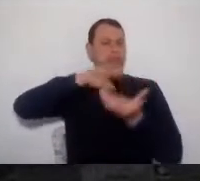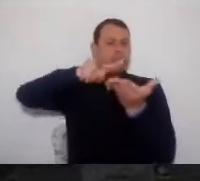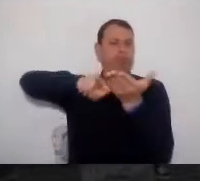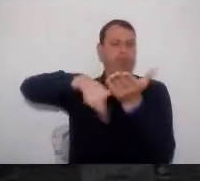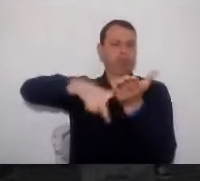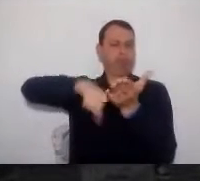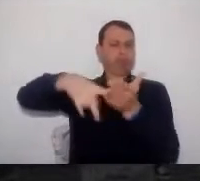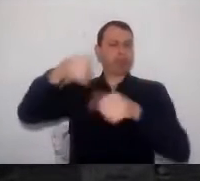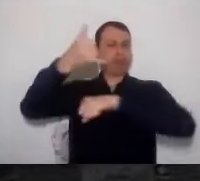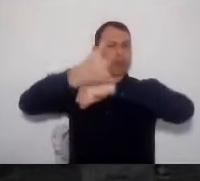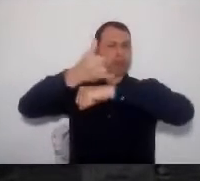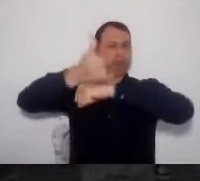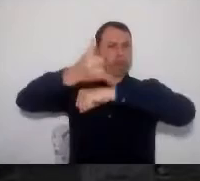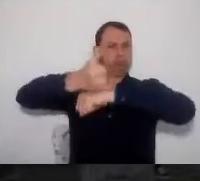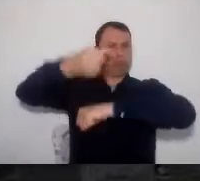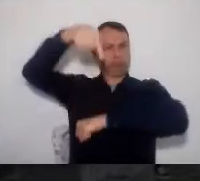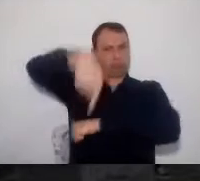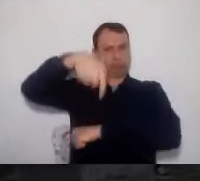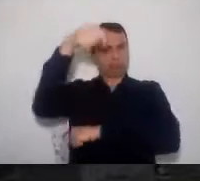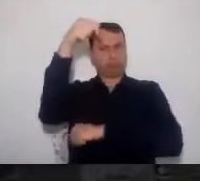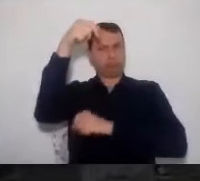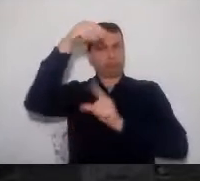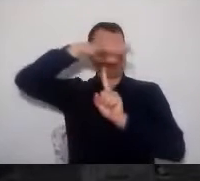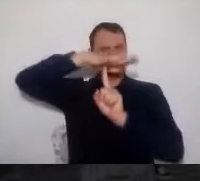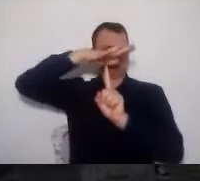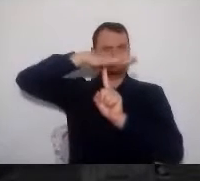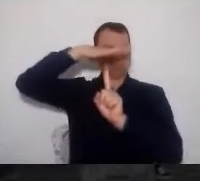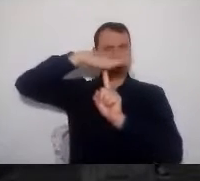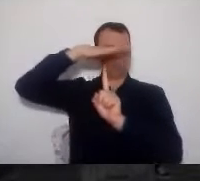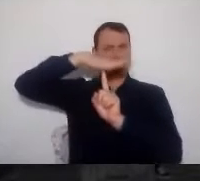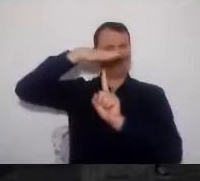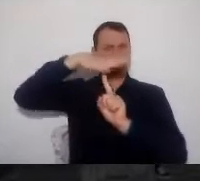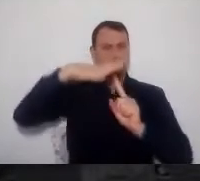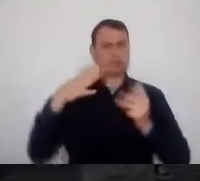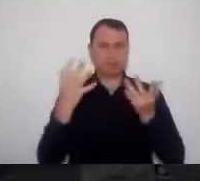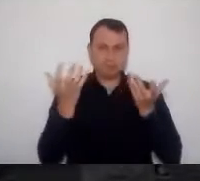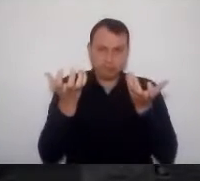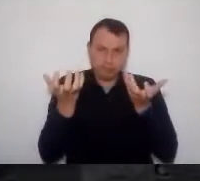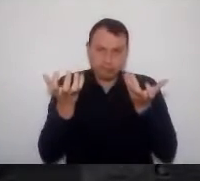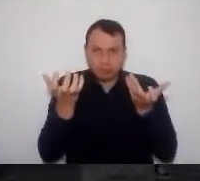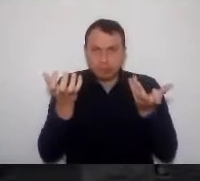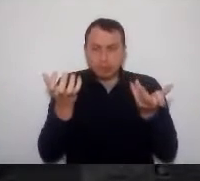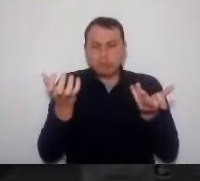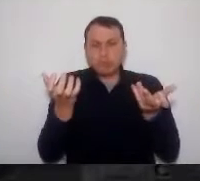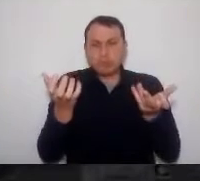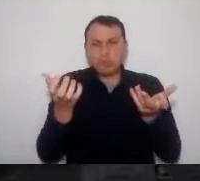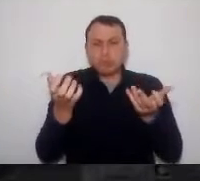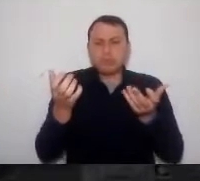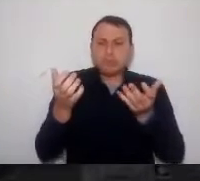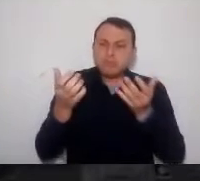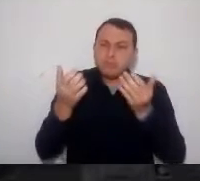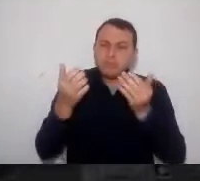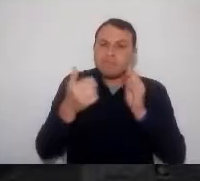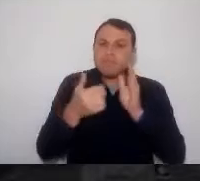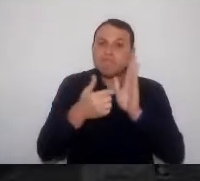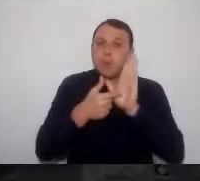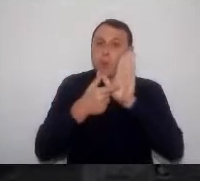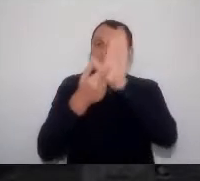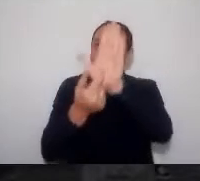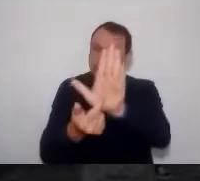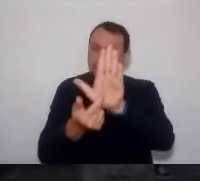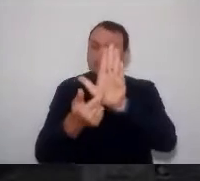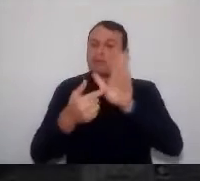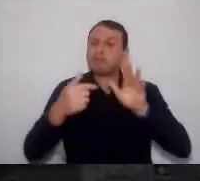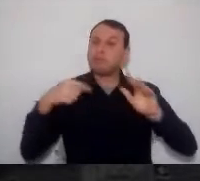destacar de saída a coragem dos companheiros e a minha em começarmos a